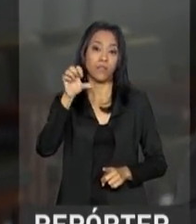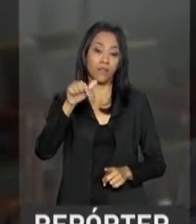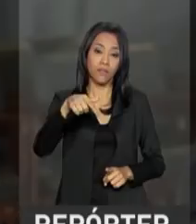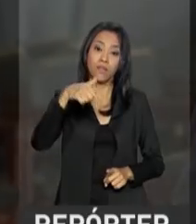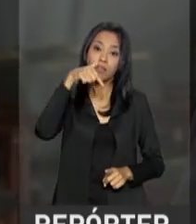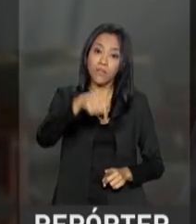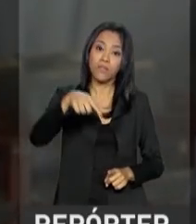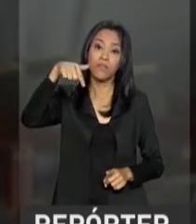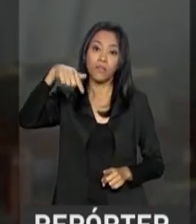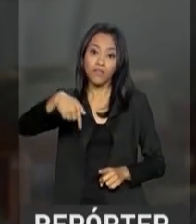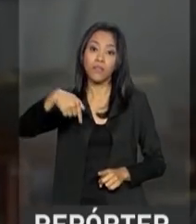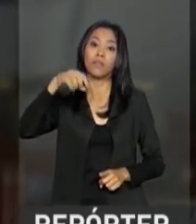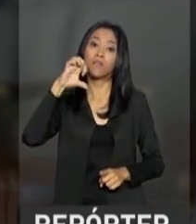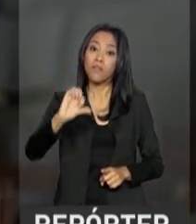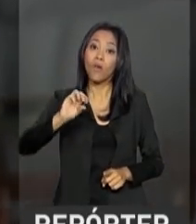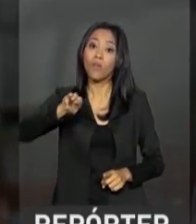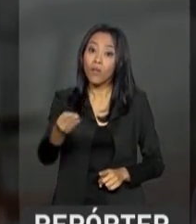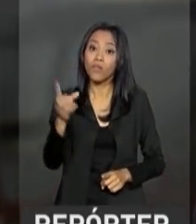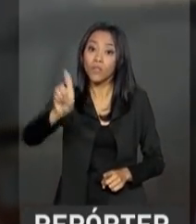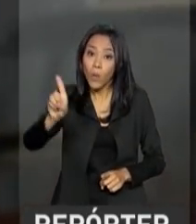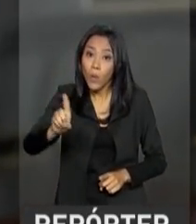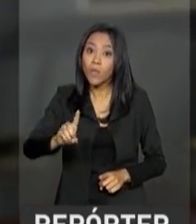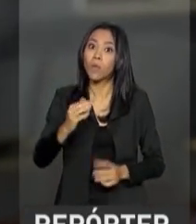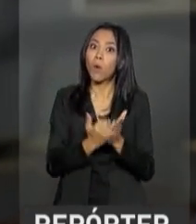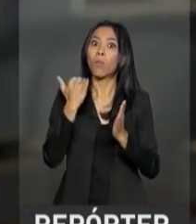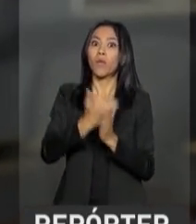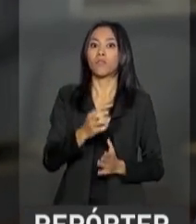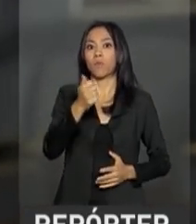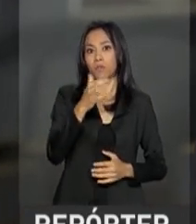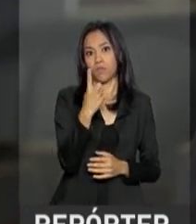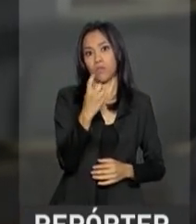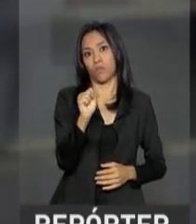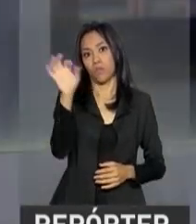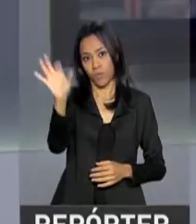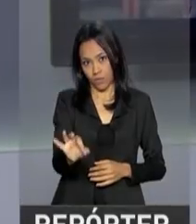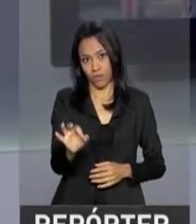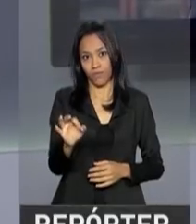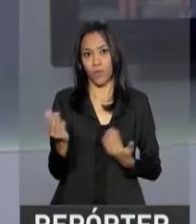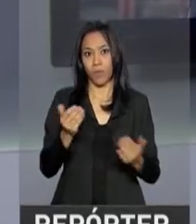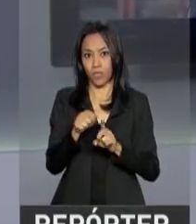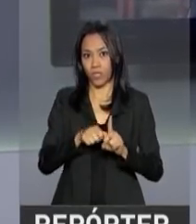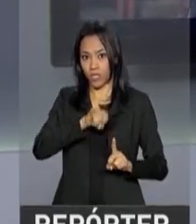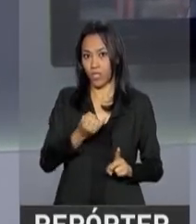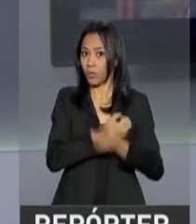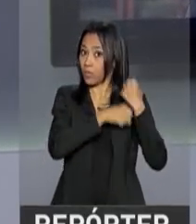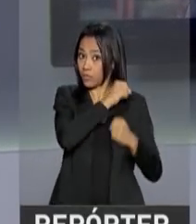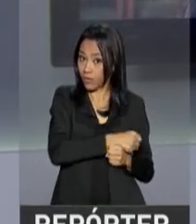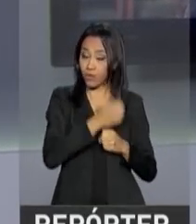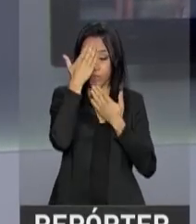dólares um aumento de quase 18% em relação a janeiro do ano passado eu voto com você obrigada nem pelas